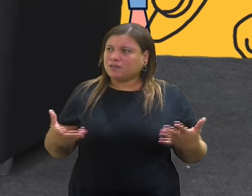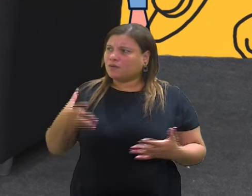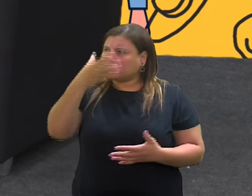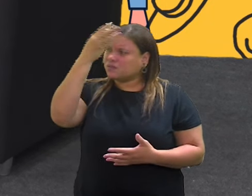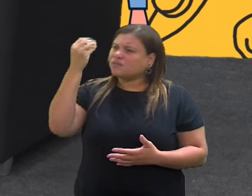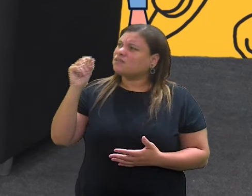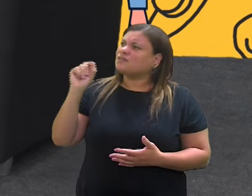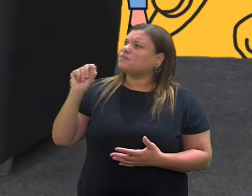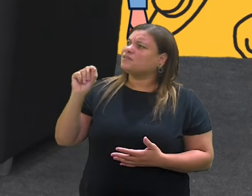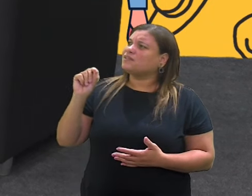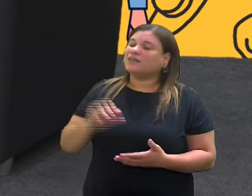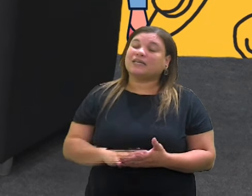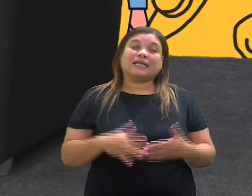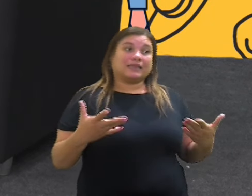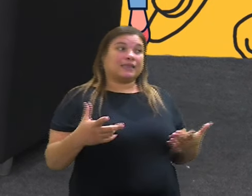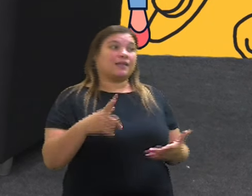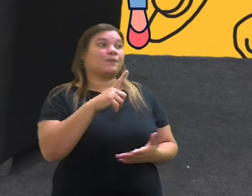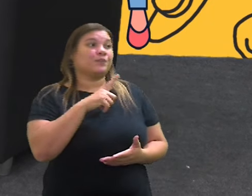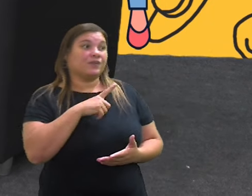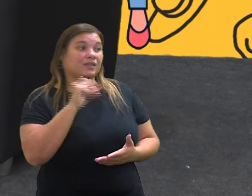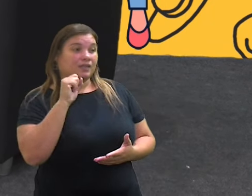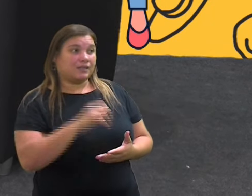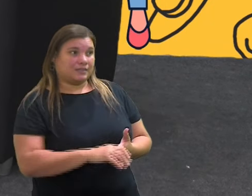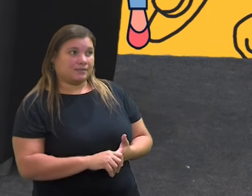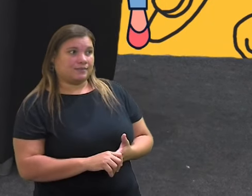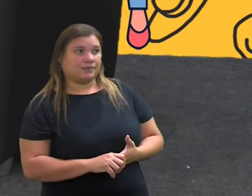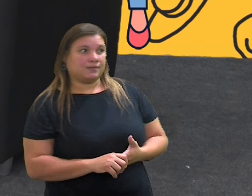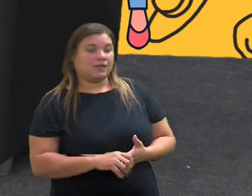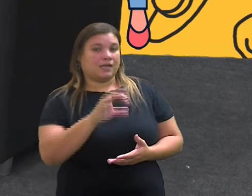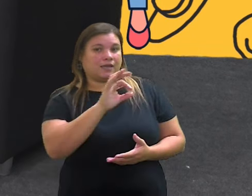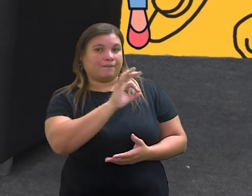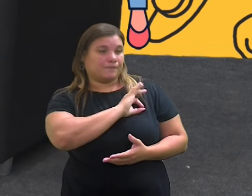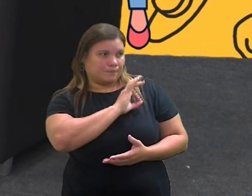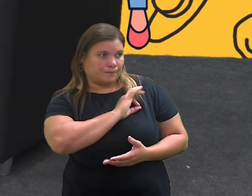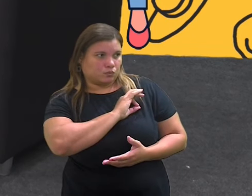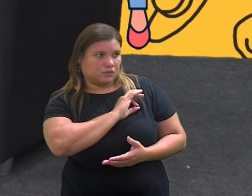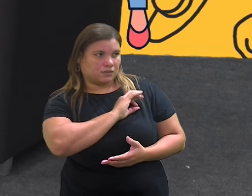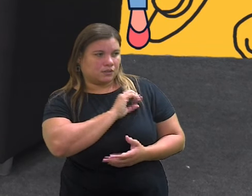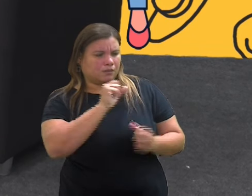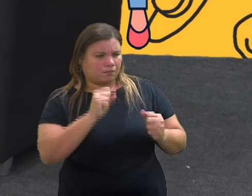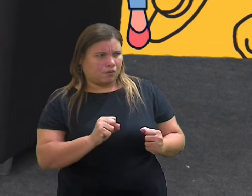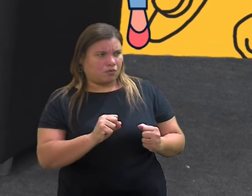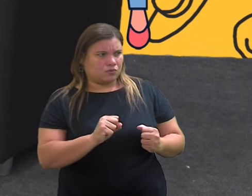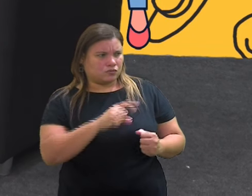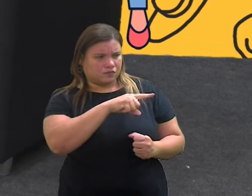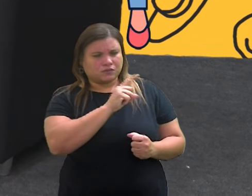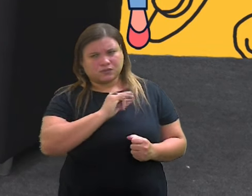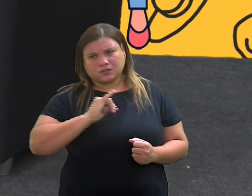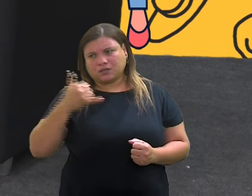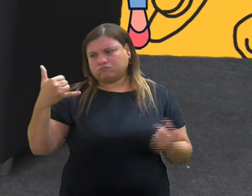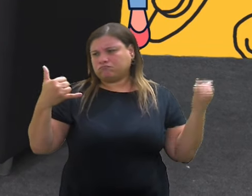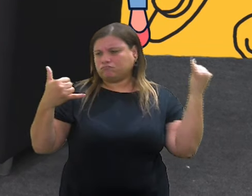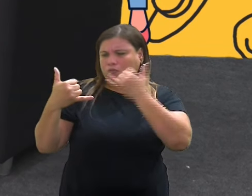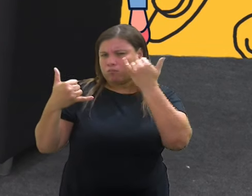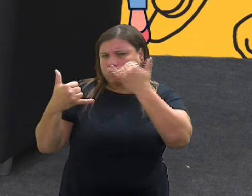Polícia Militar Ambiental. Lá eles recebem, às vezes eles até contatam os veterinários da zoonose para estar indo nessas denúncias.